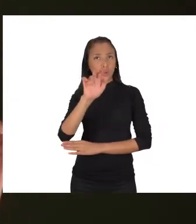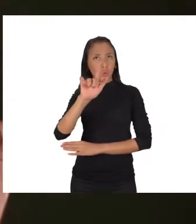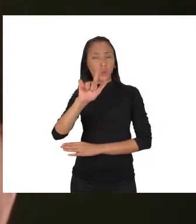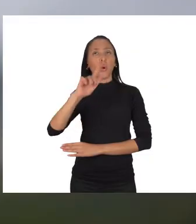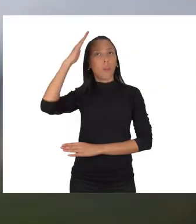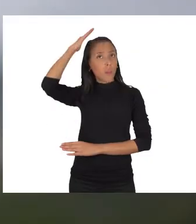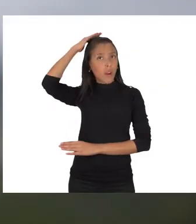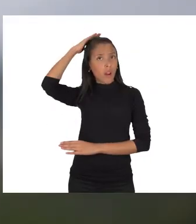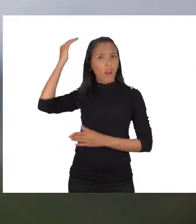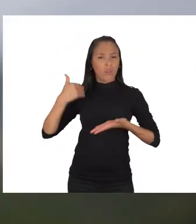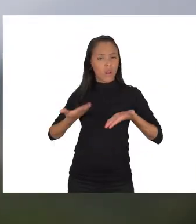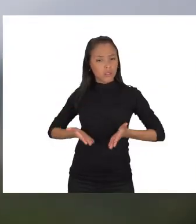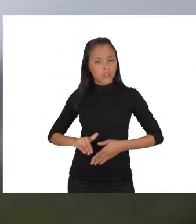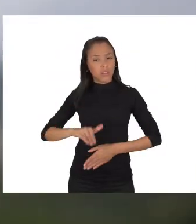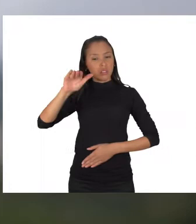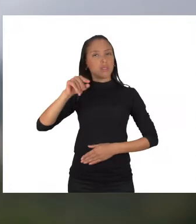nesse município.